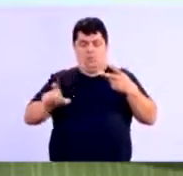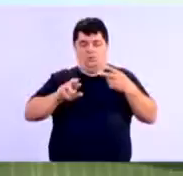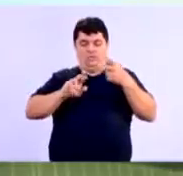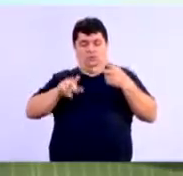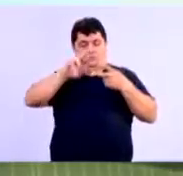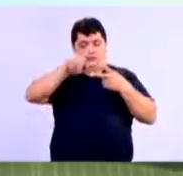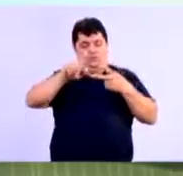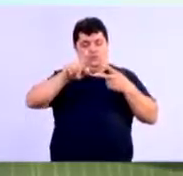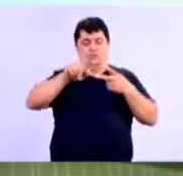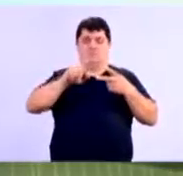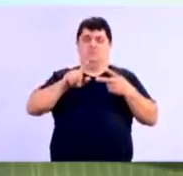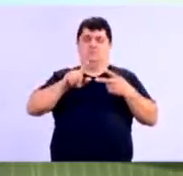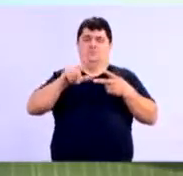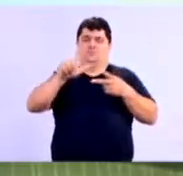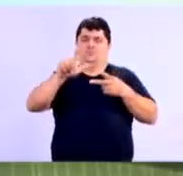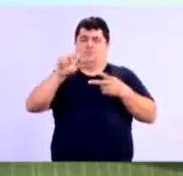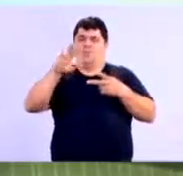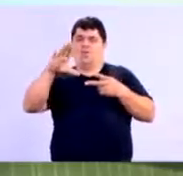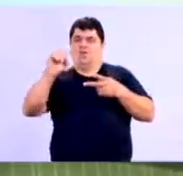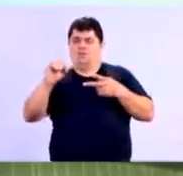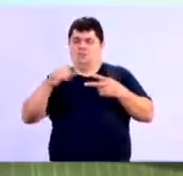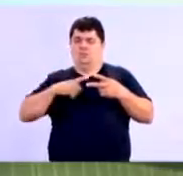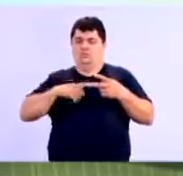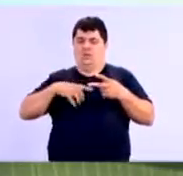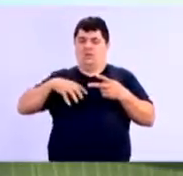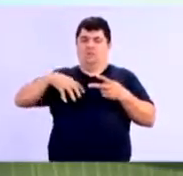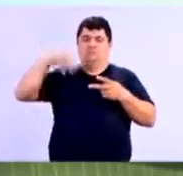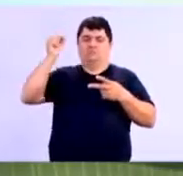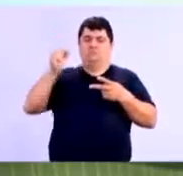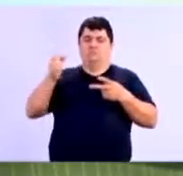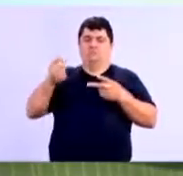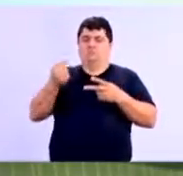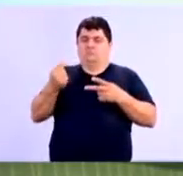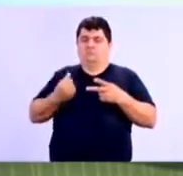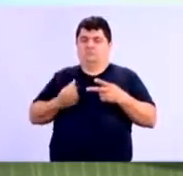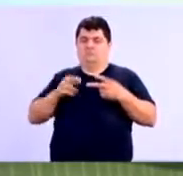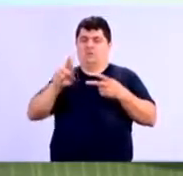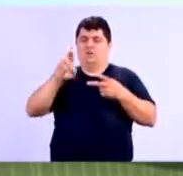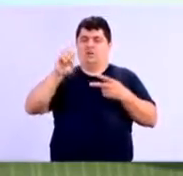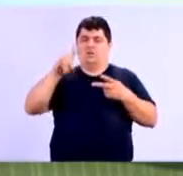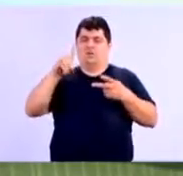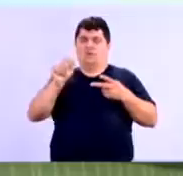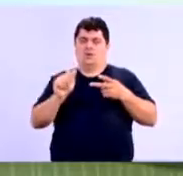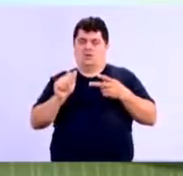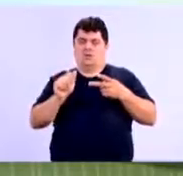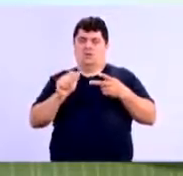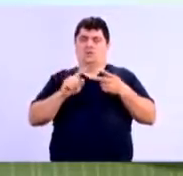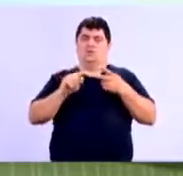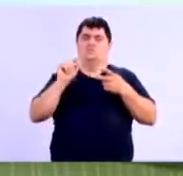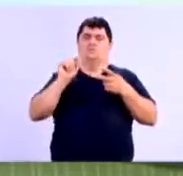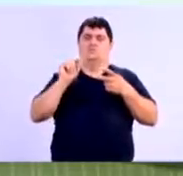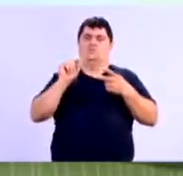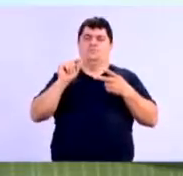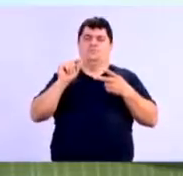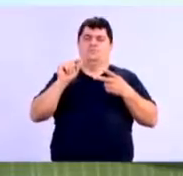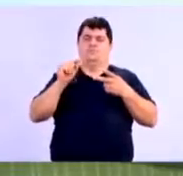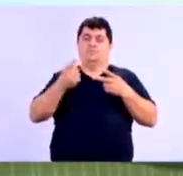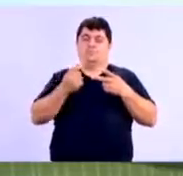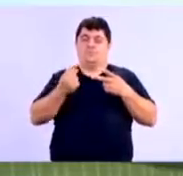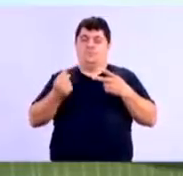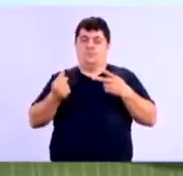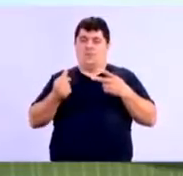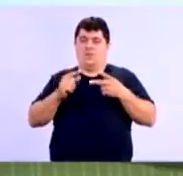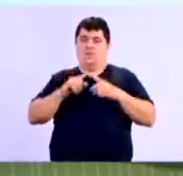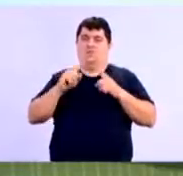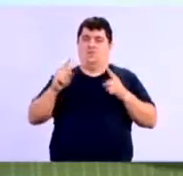você tem de ganho em valor. Renda é aquilo que você tem de ganho em valor,